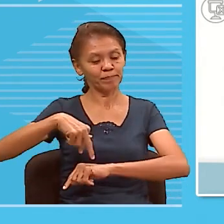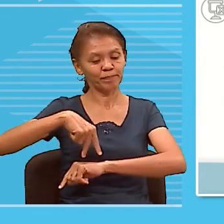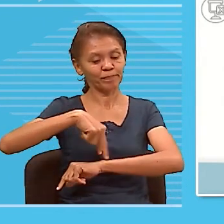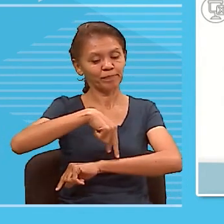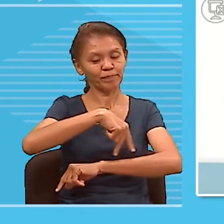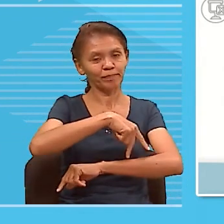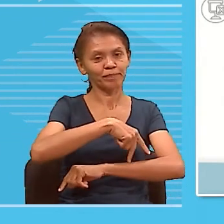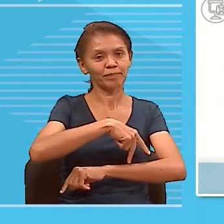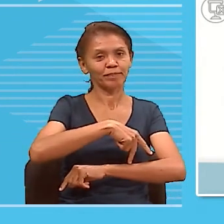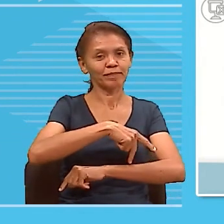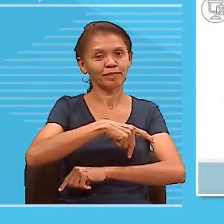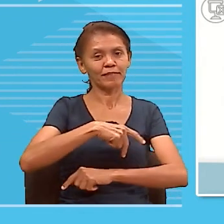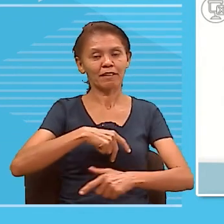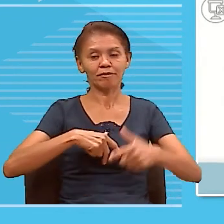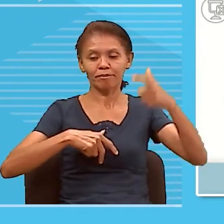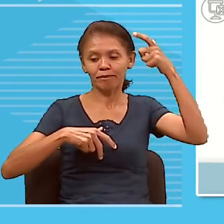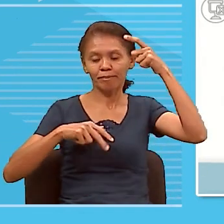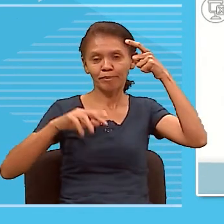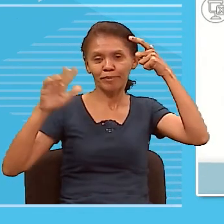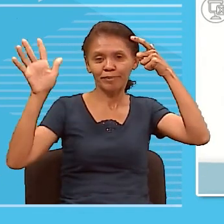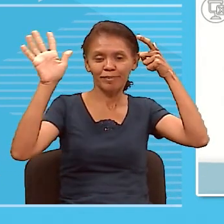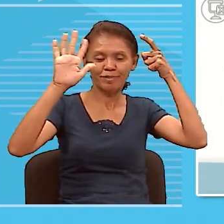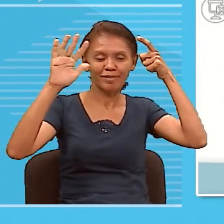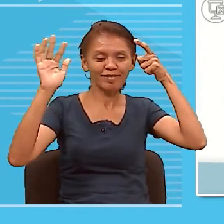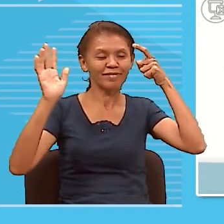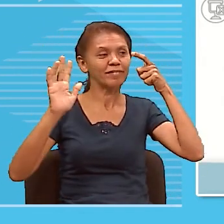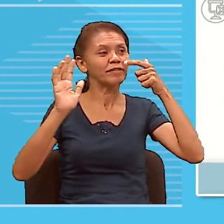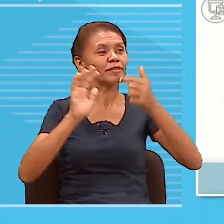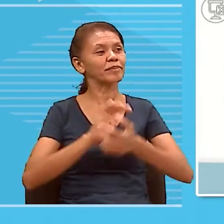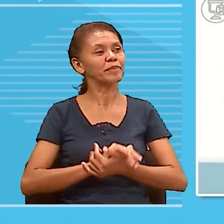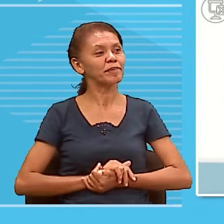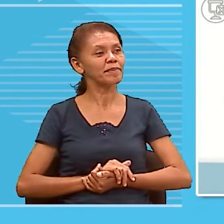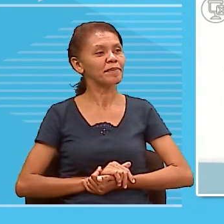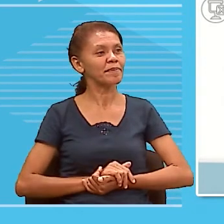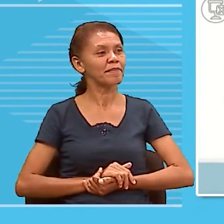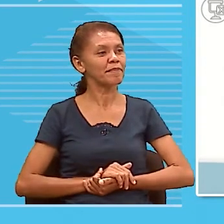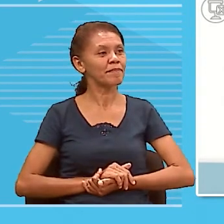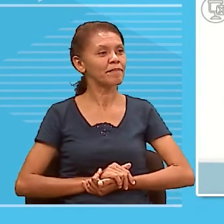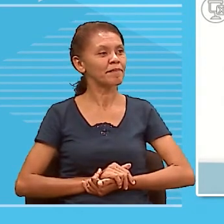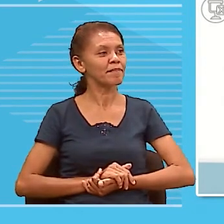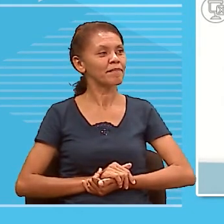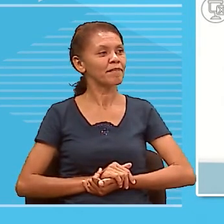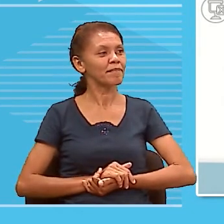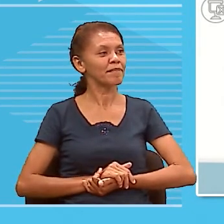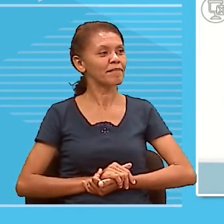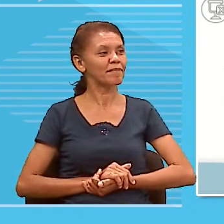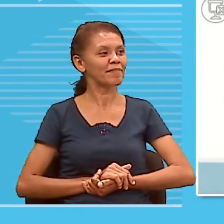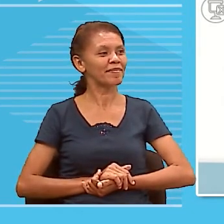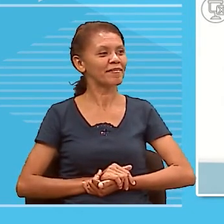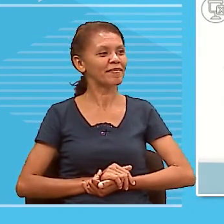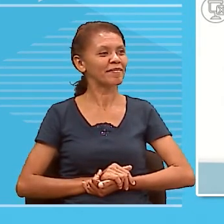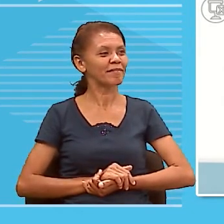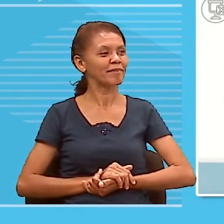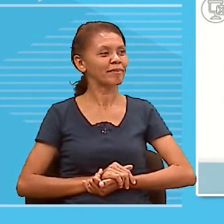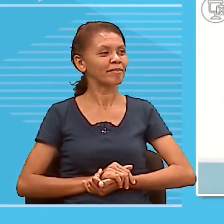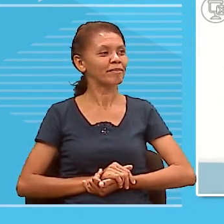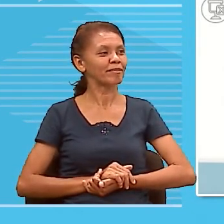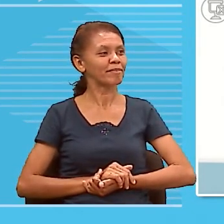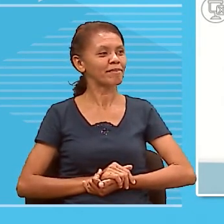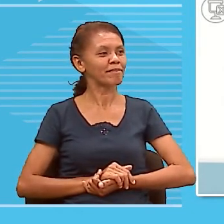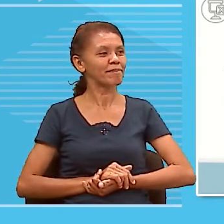em pepoli wheellagov de bote o Ana em 1999